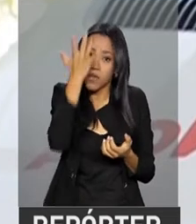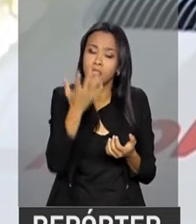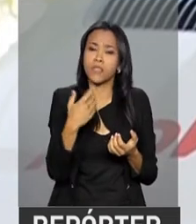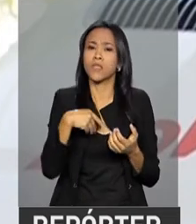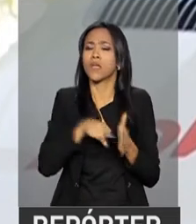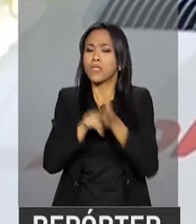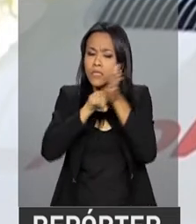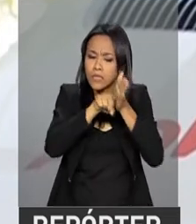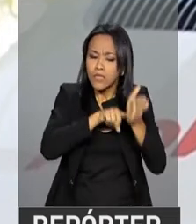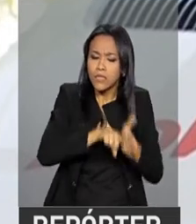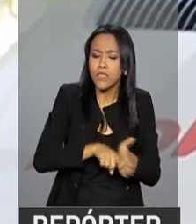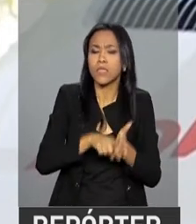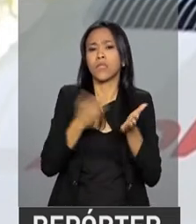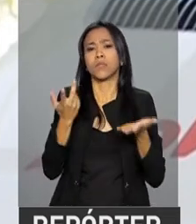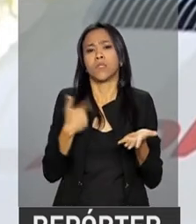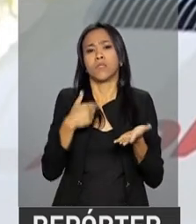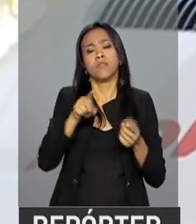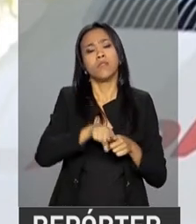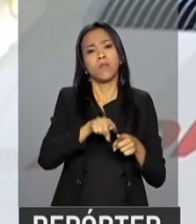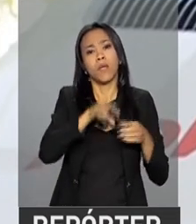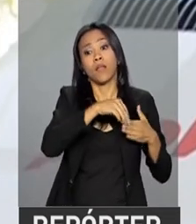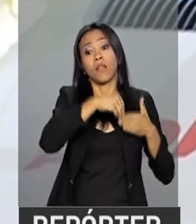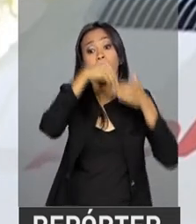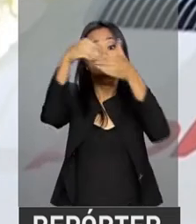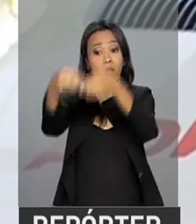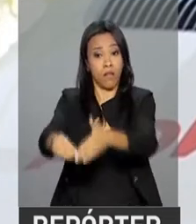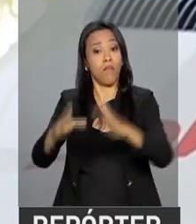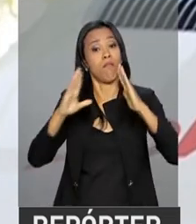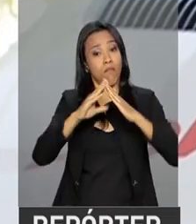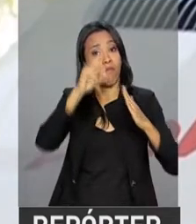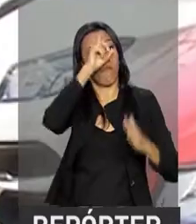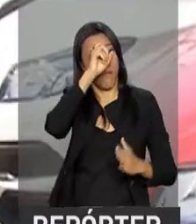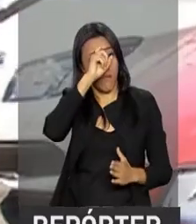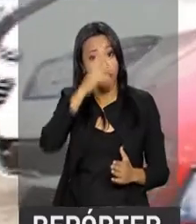exames e internações, um benefício direto a milhões de